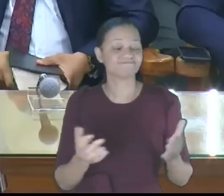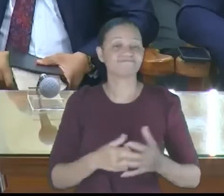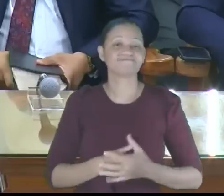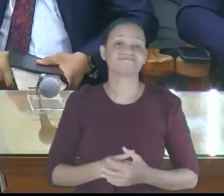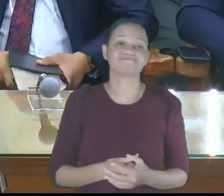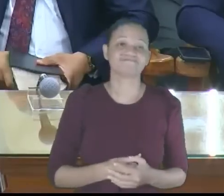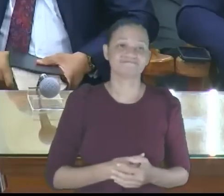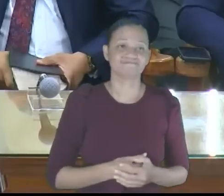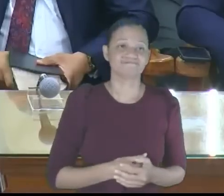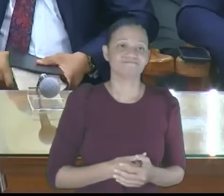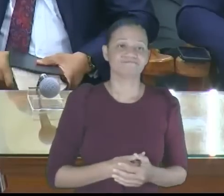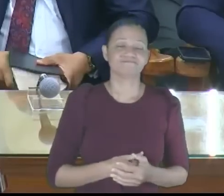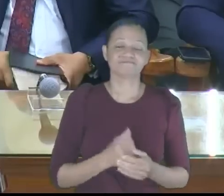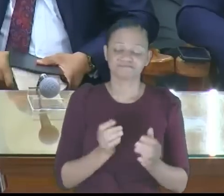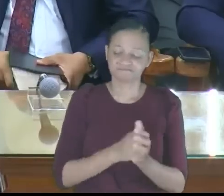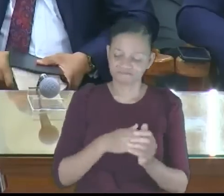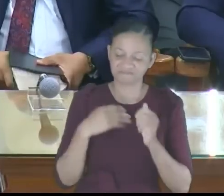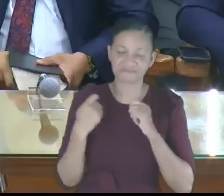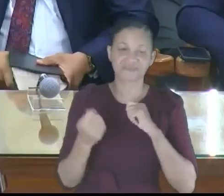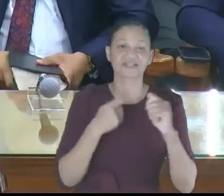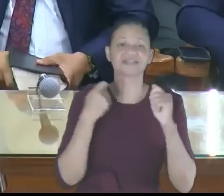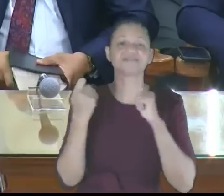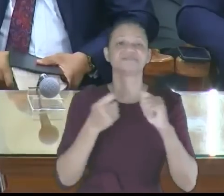Aleluia. Aleluia.